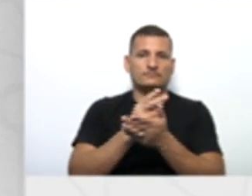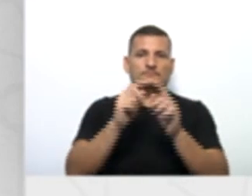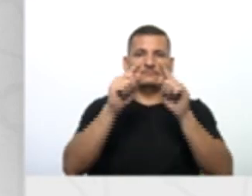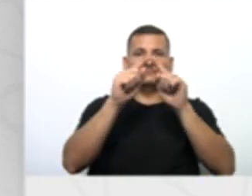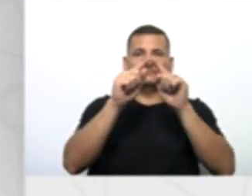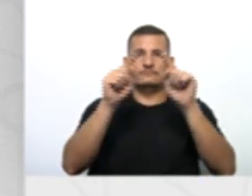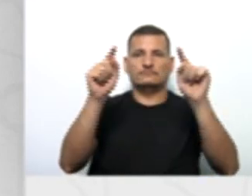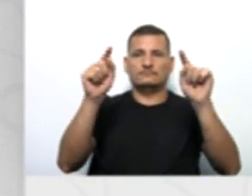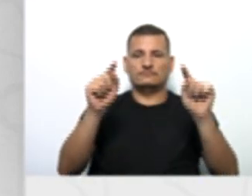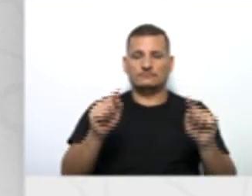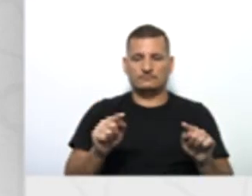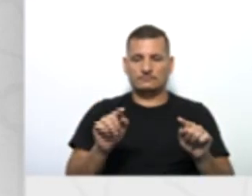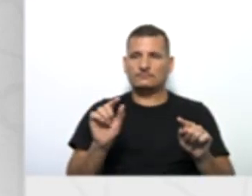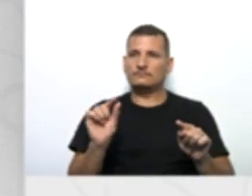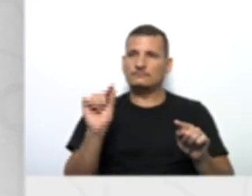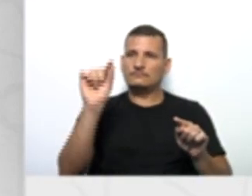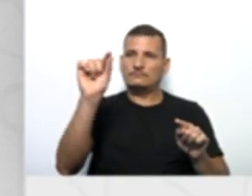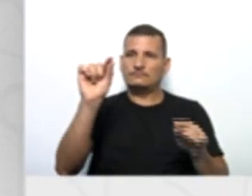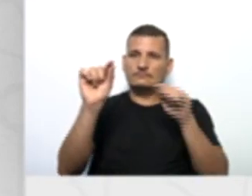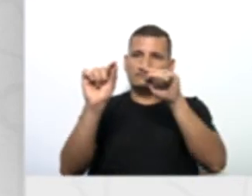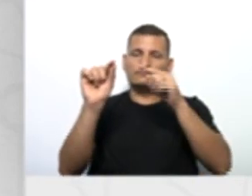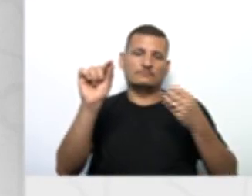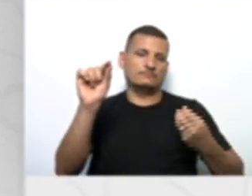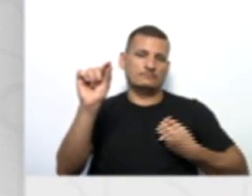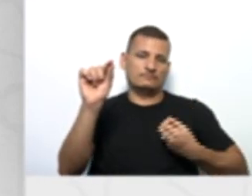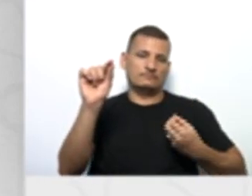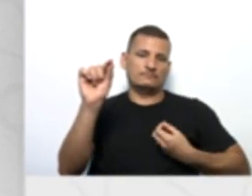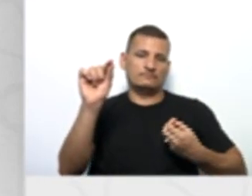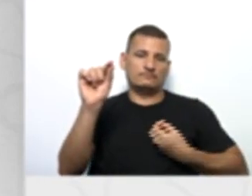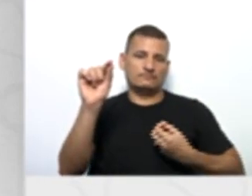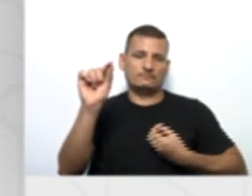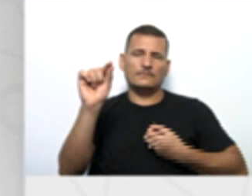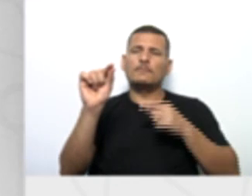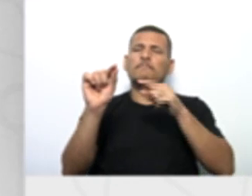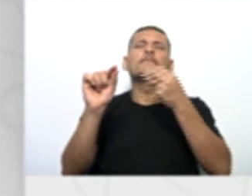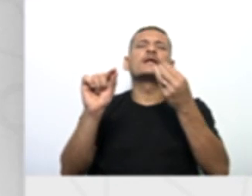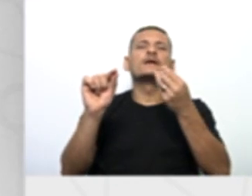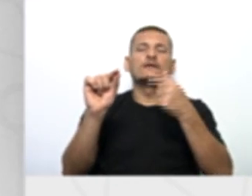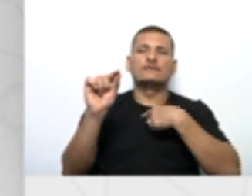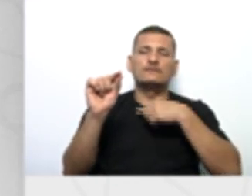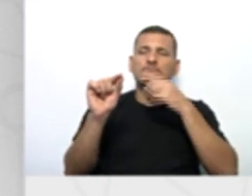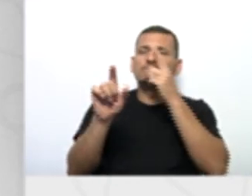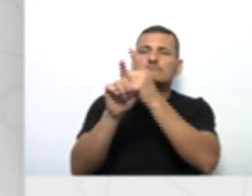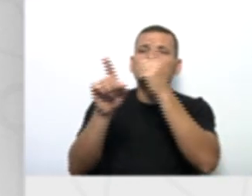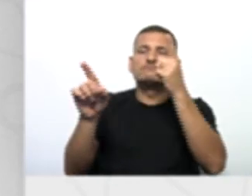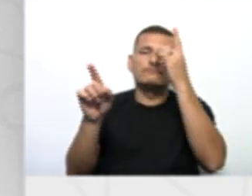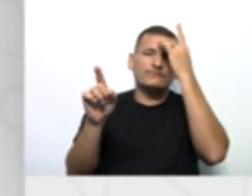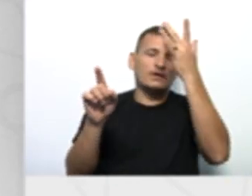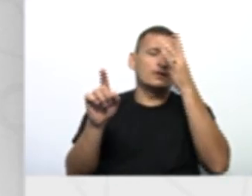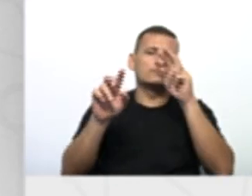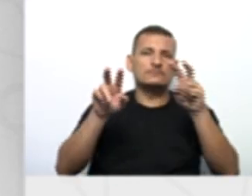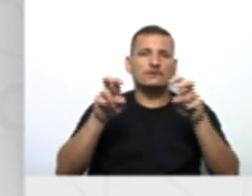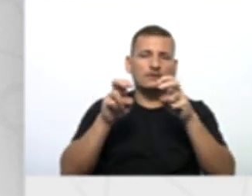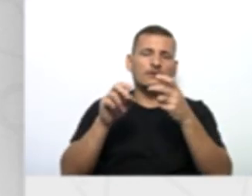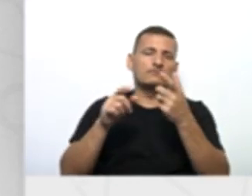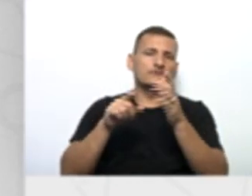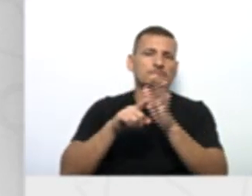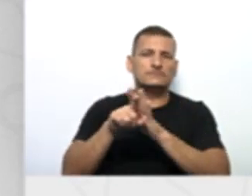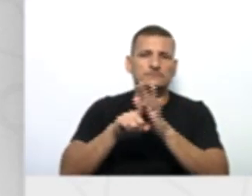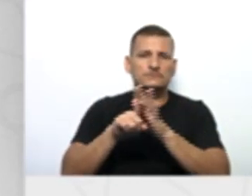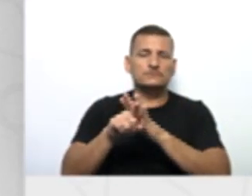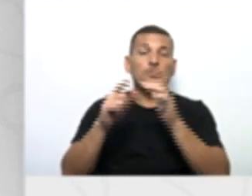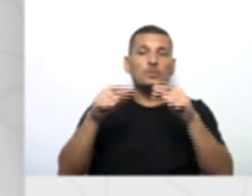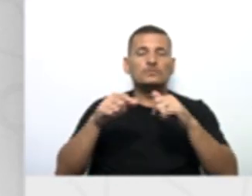direito. Para que que tem a numeração? Para eu localizar facilmente o meu assunto, o teor da minha pesquisa, onde que está